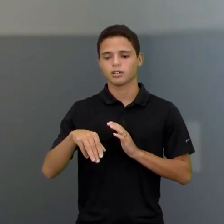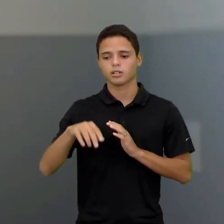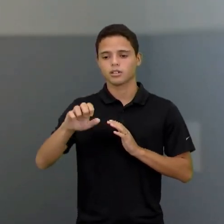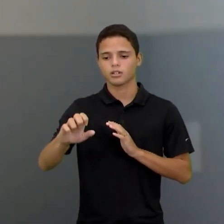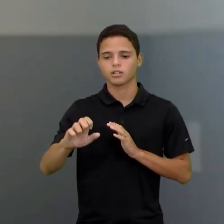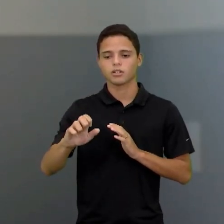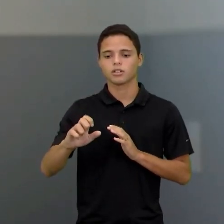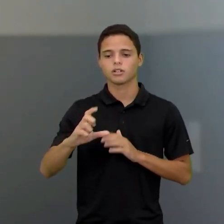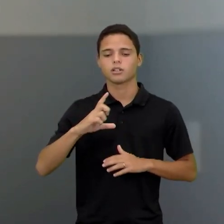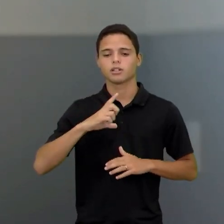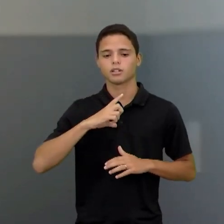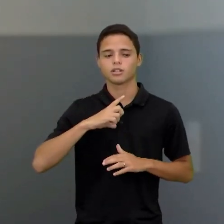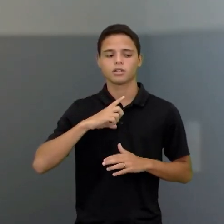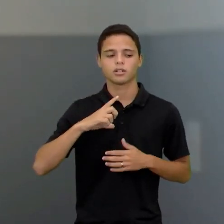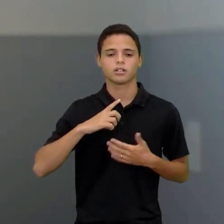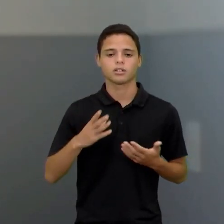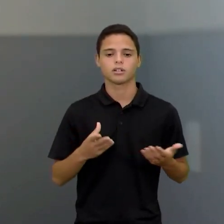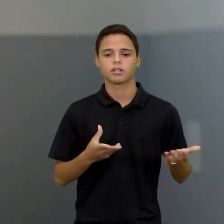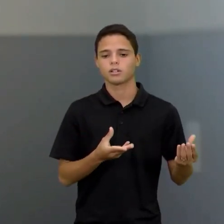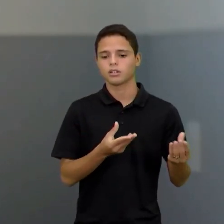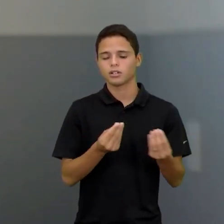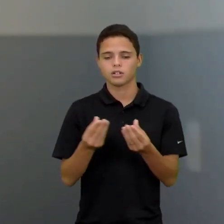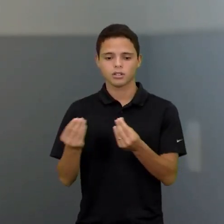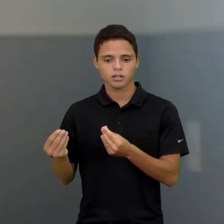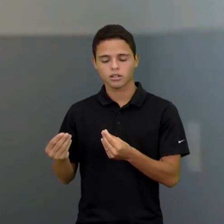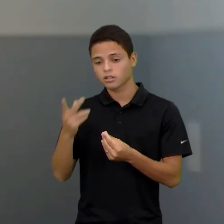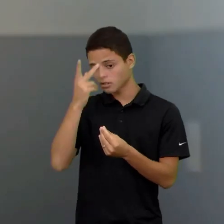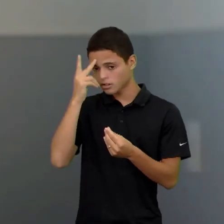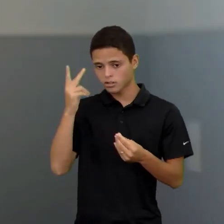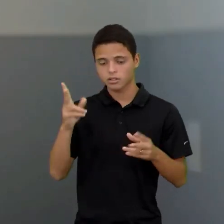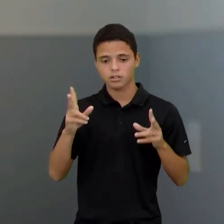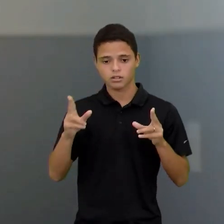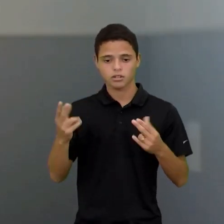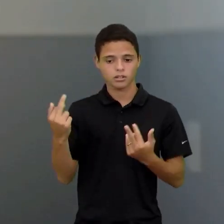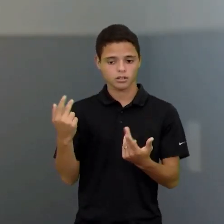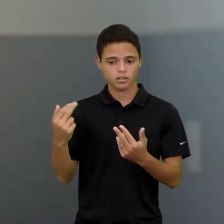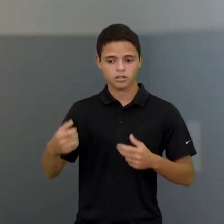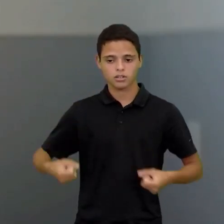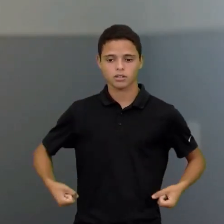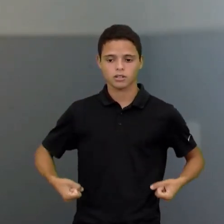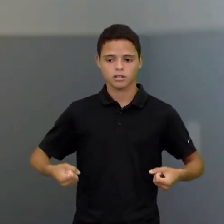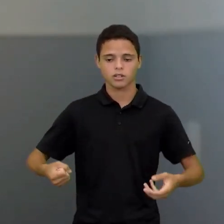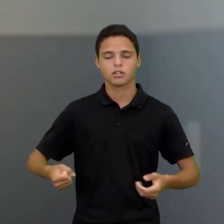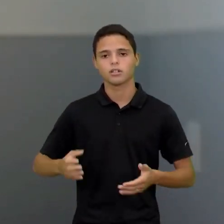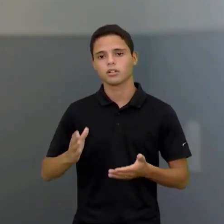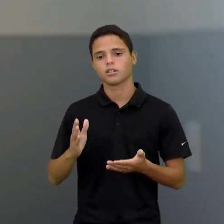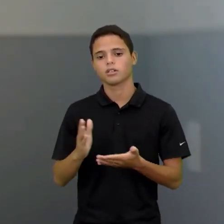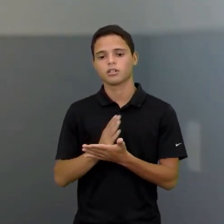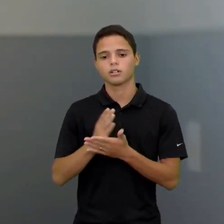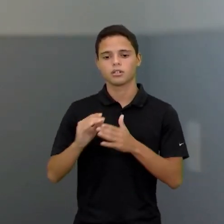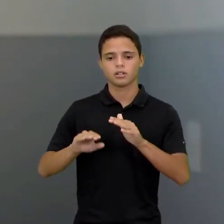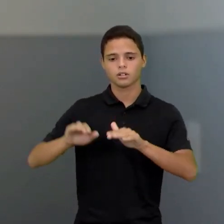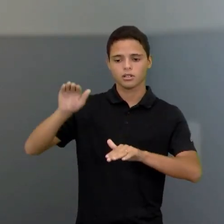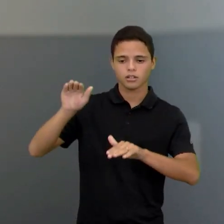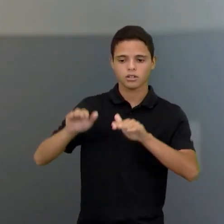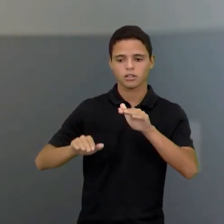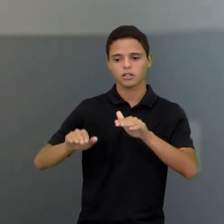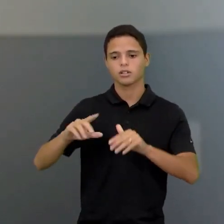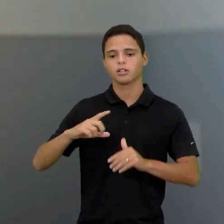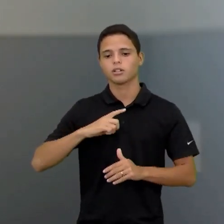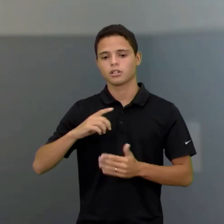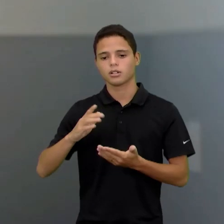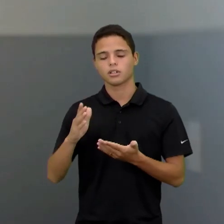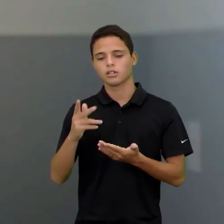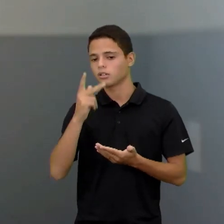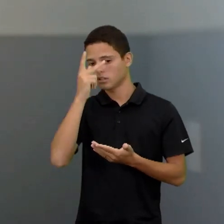gente tem muitos lesados medulares, como eu, mas de níveis diferentes. A gente tem pessoas amputadas, a gente